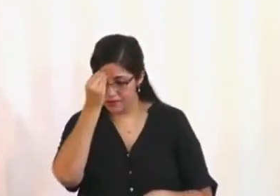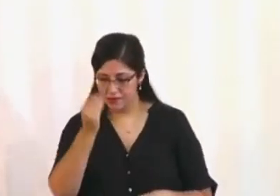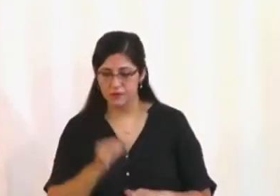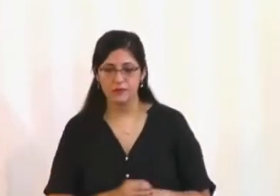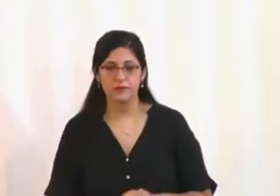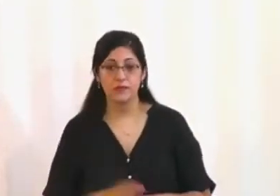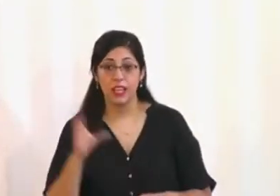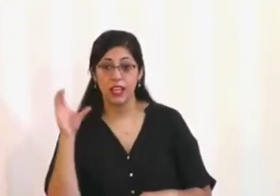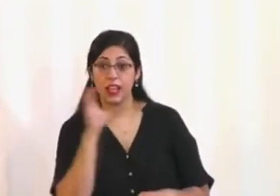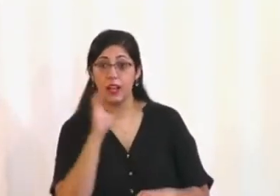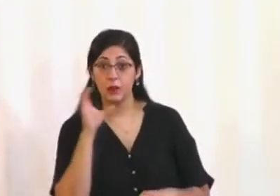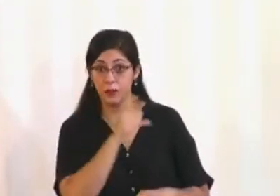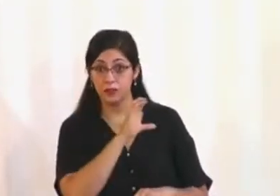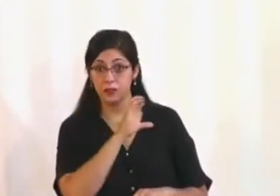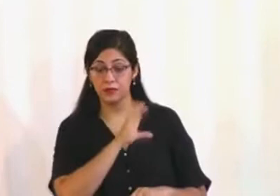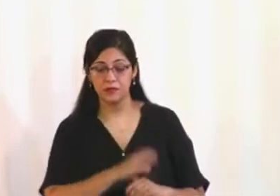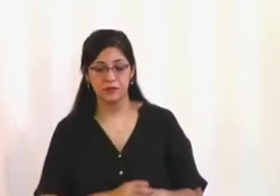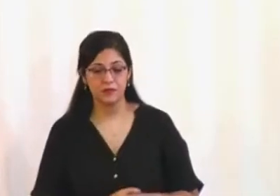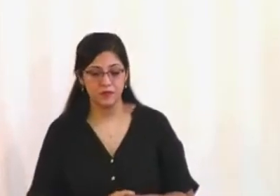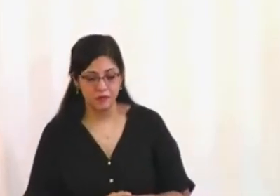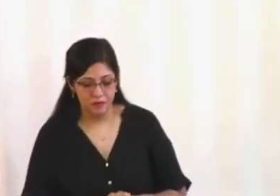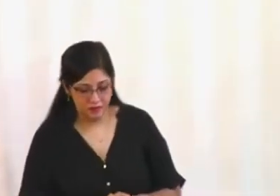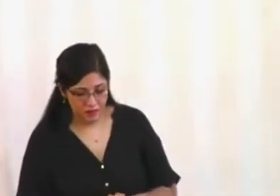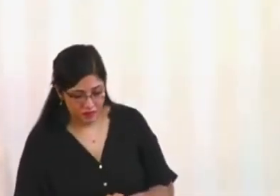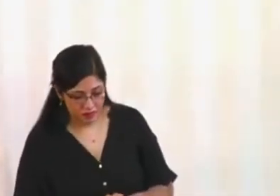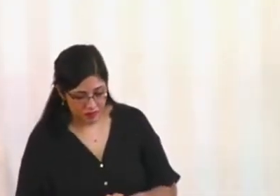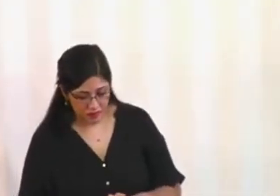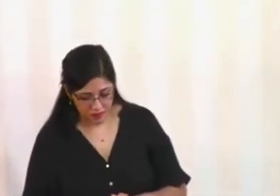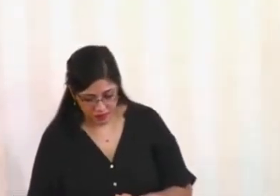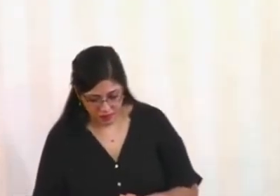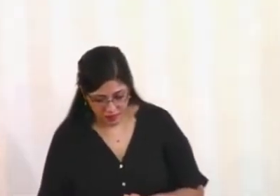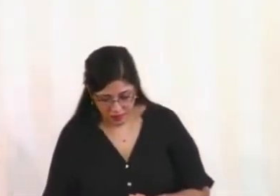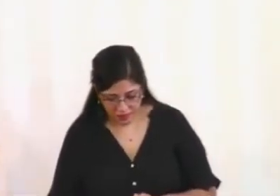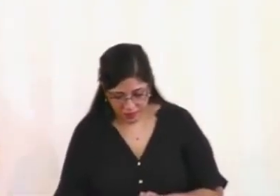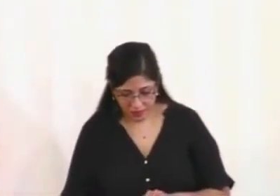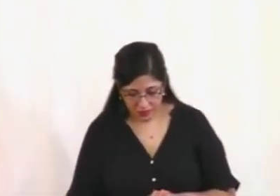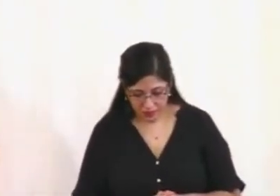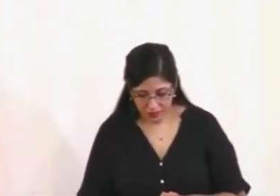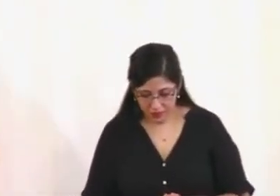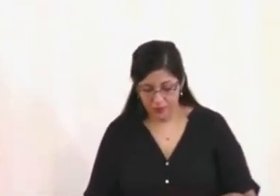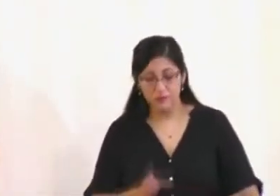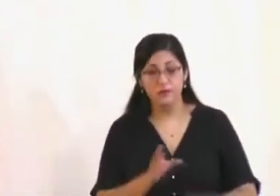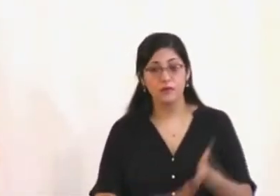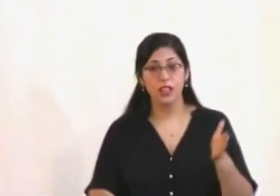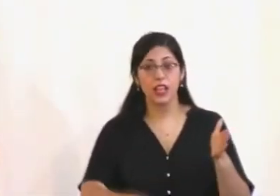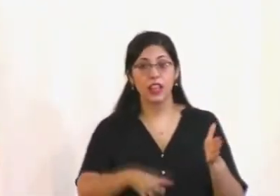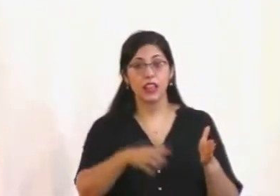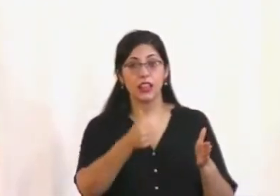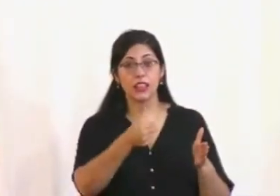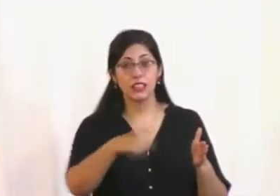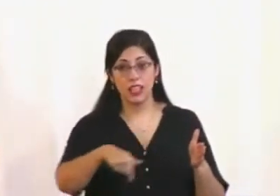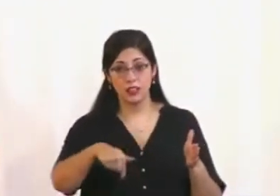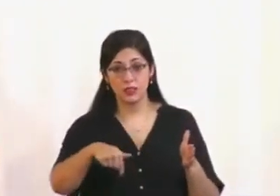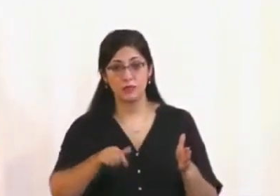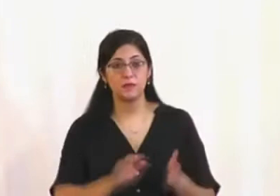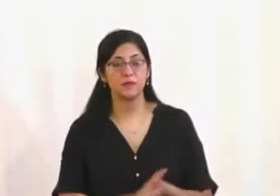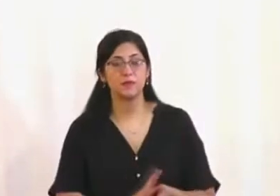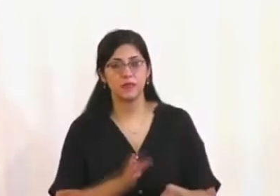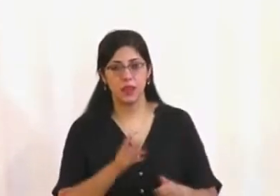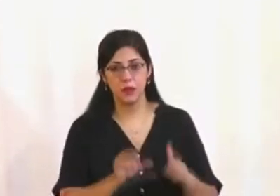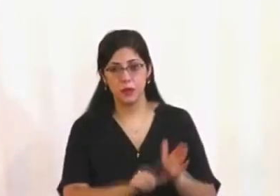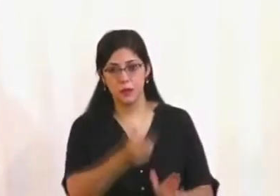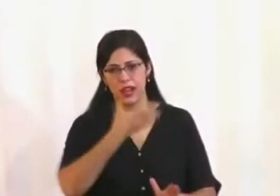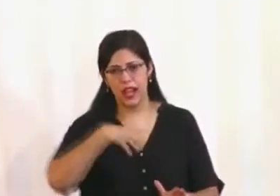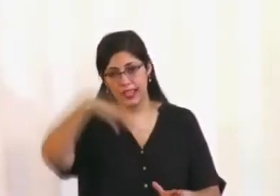pode conferir isso depois em seu lar. O capítulo 17 nos informa que Elias vai até o rei Acabe. É interessante